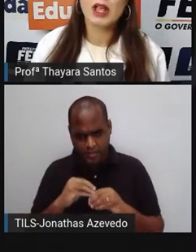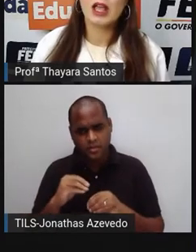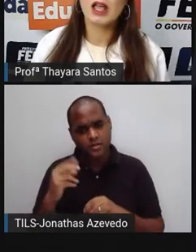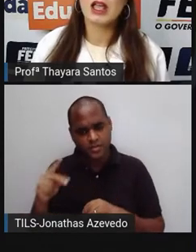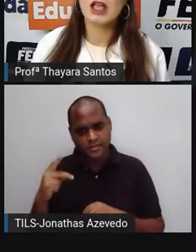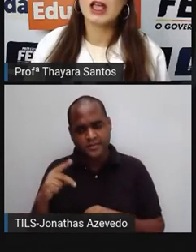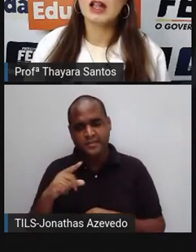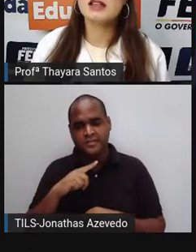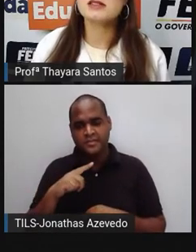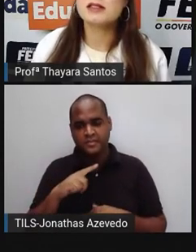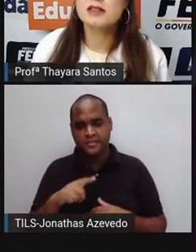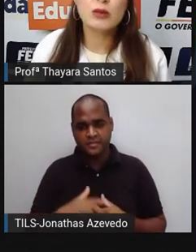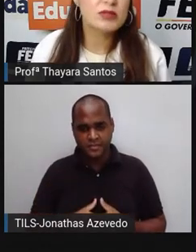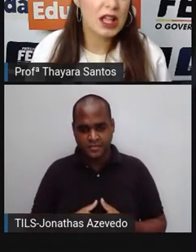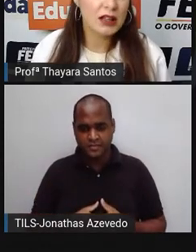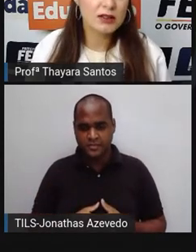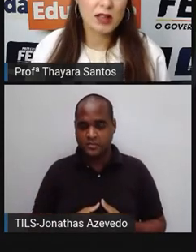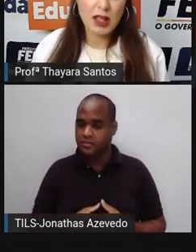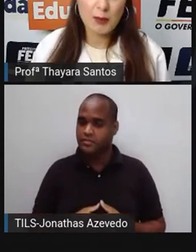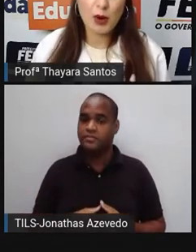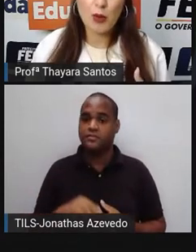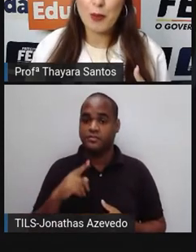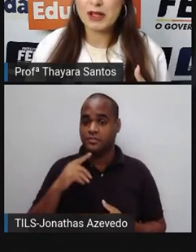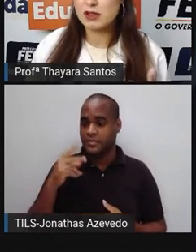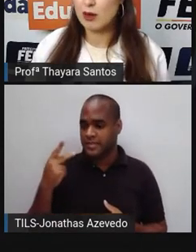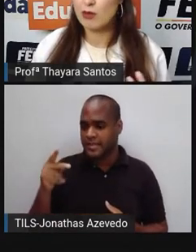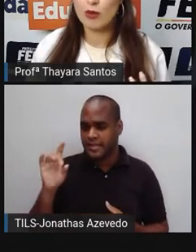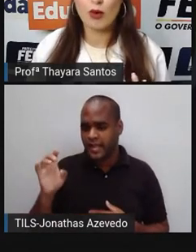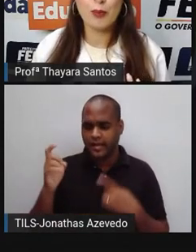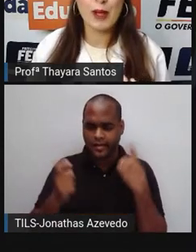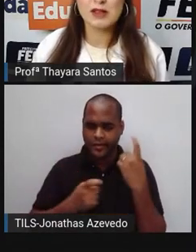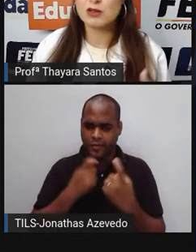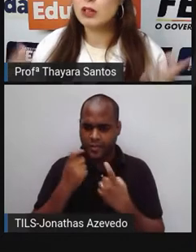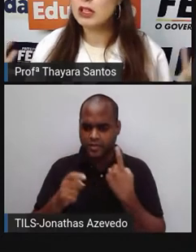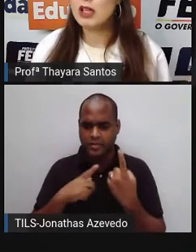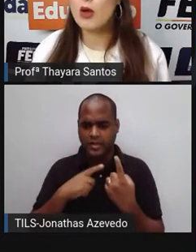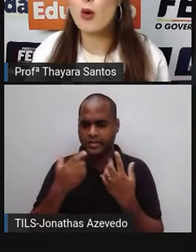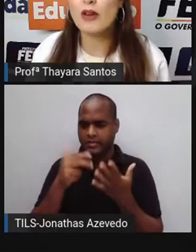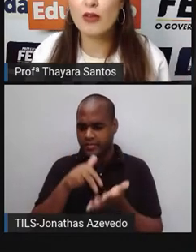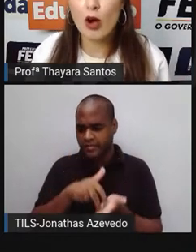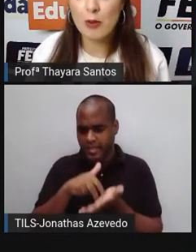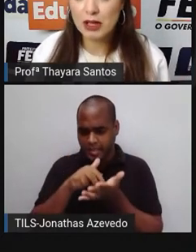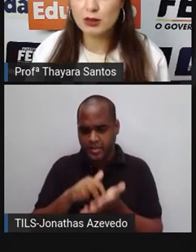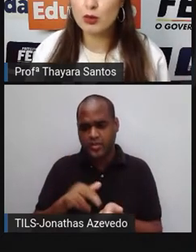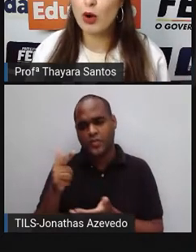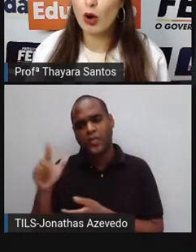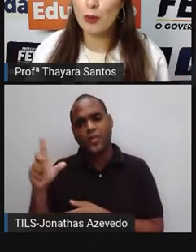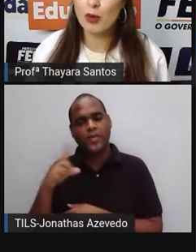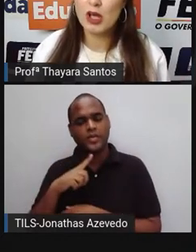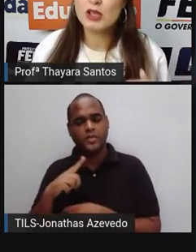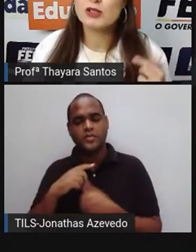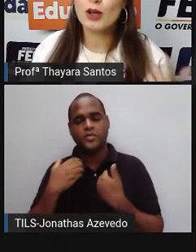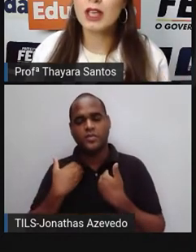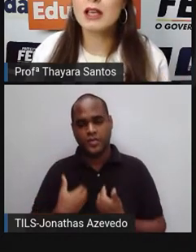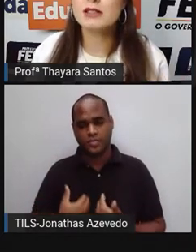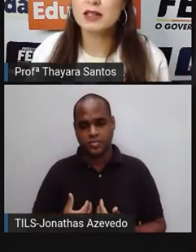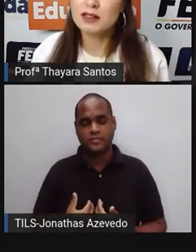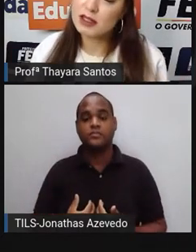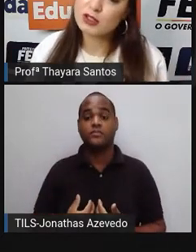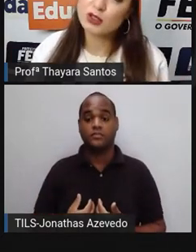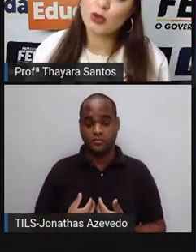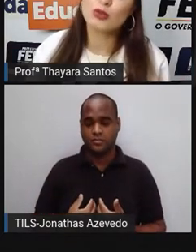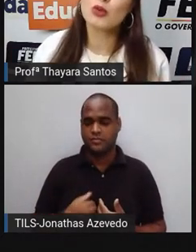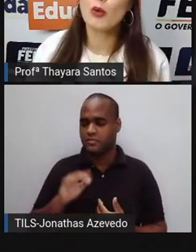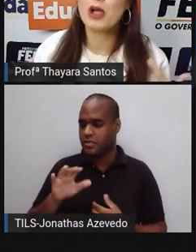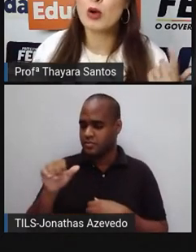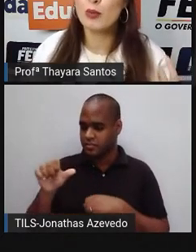caso é eles não tem nem a preocupação com peso nem com a forma do corpo só que